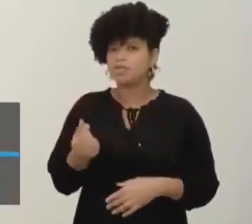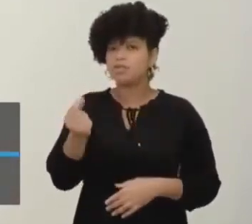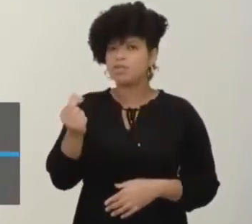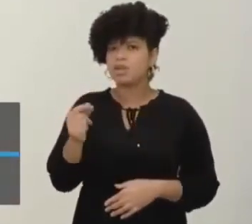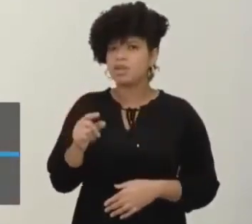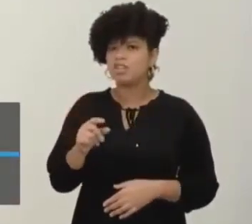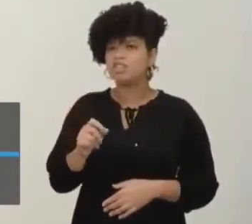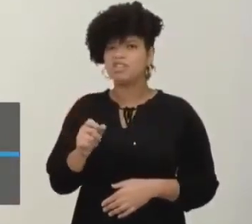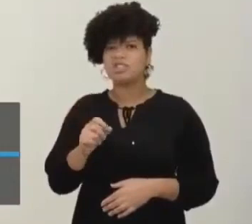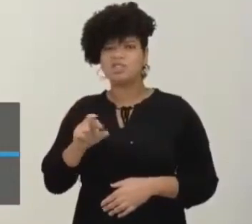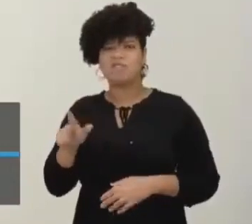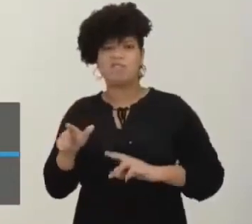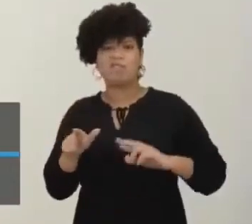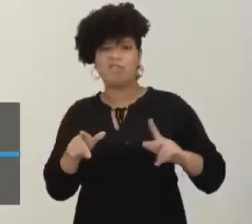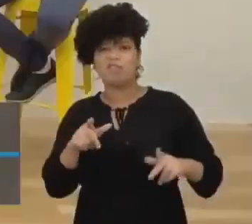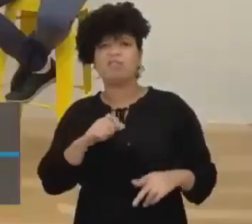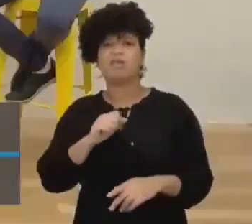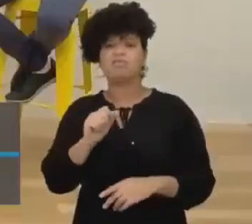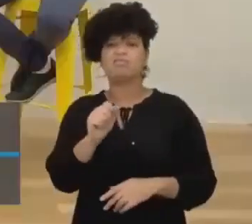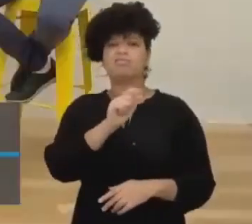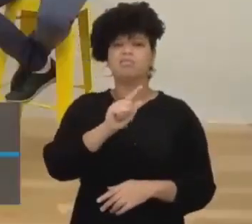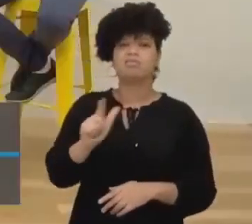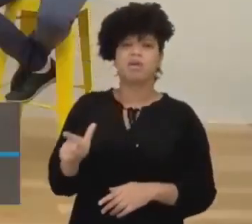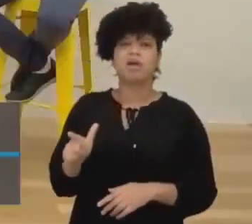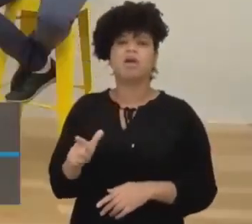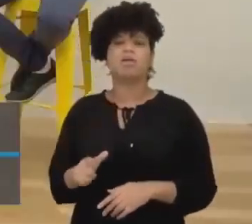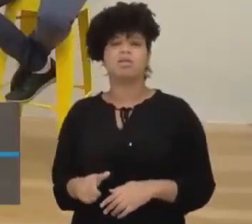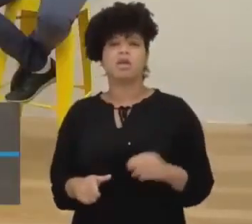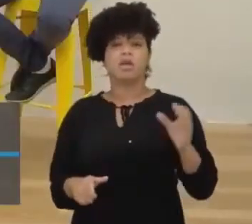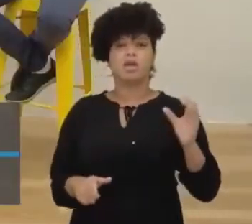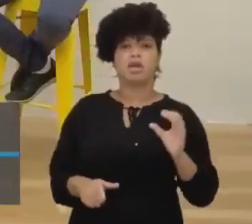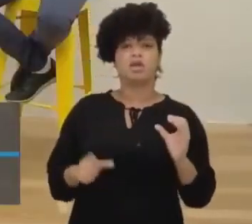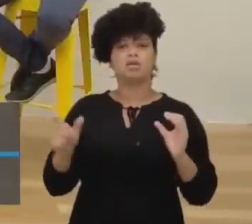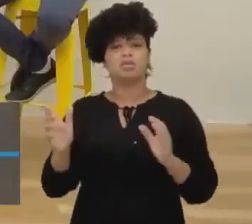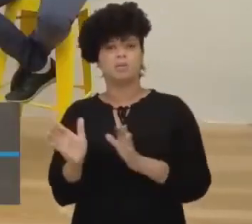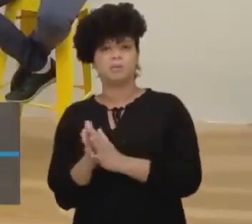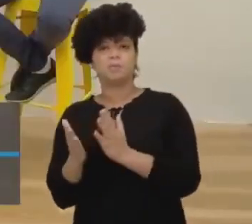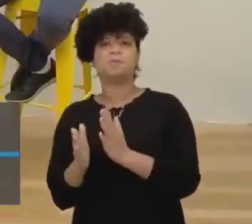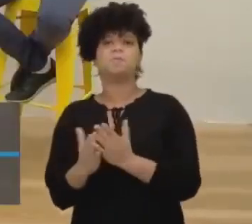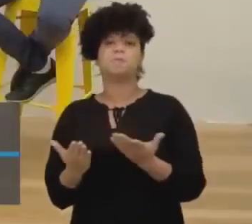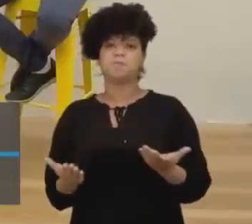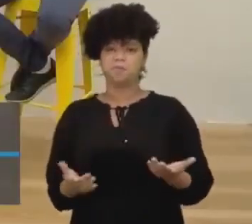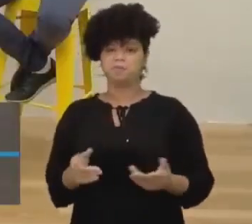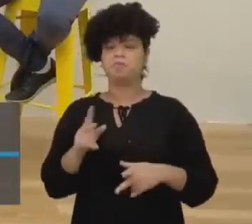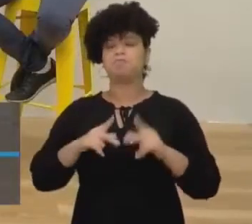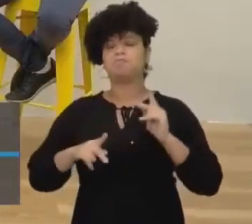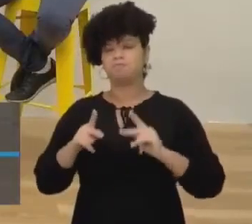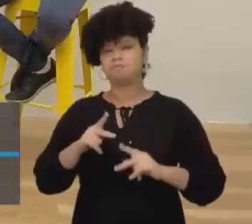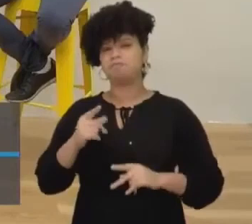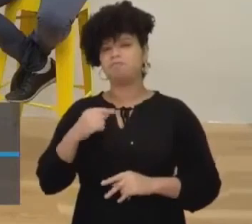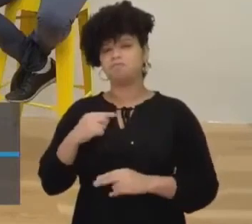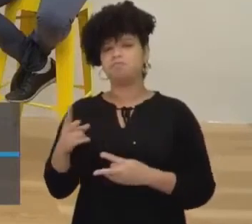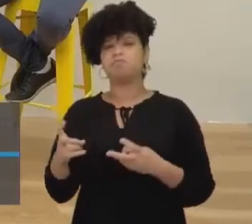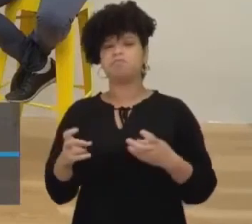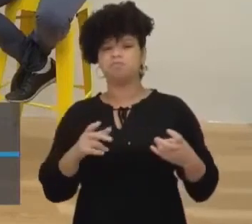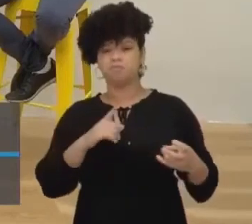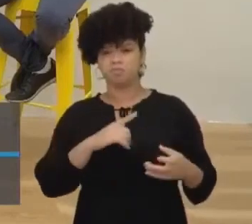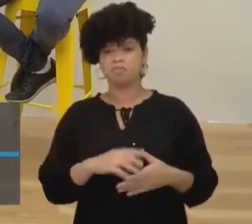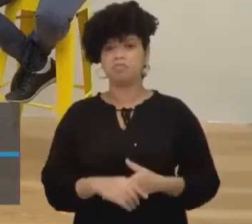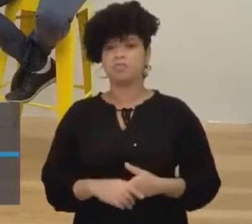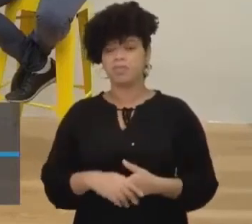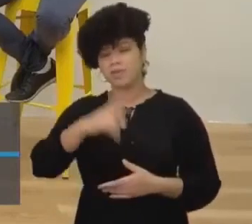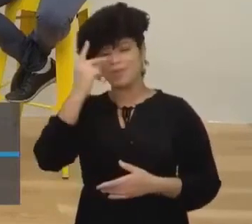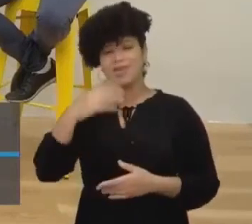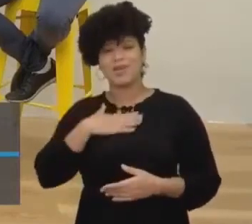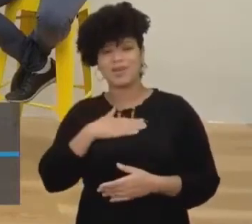né existe uma diferença brutal aí na questão da da renda da população ainda da maioria da população o pessoal